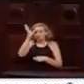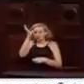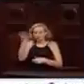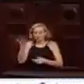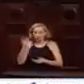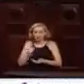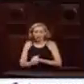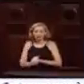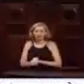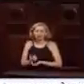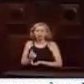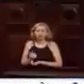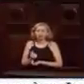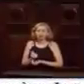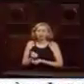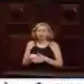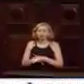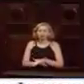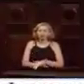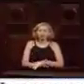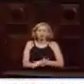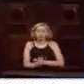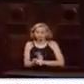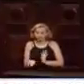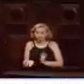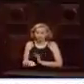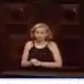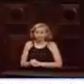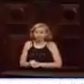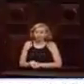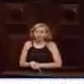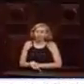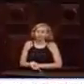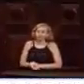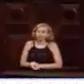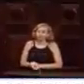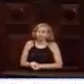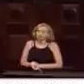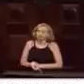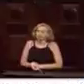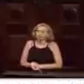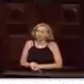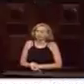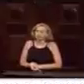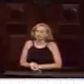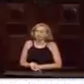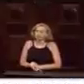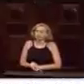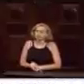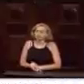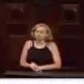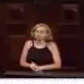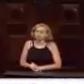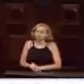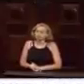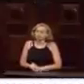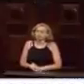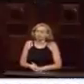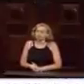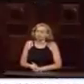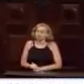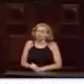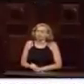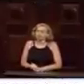resolvido, e esse dinheiro é imobilizado em uma obra que está muito mais voltada para a questão eleitoral do que para a